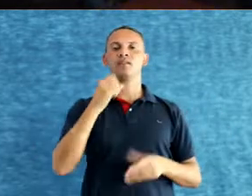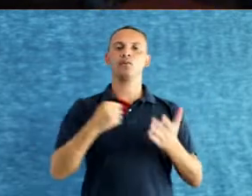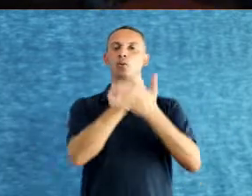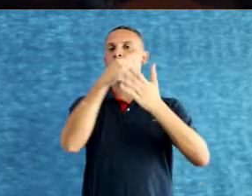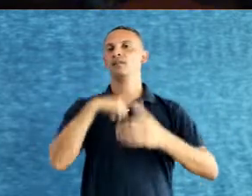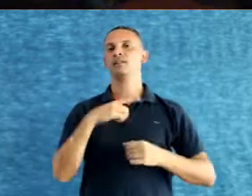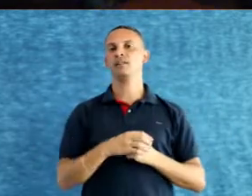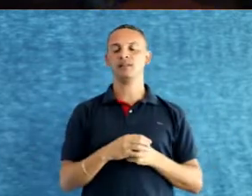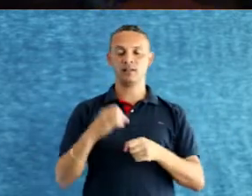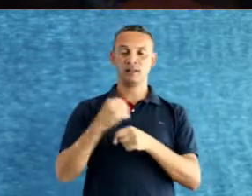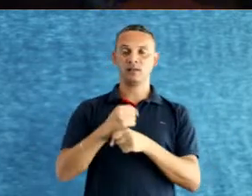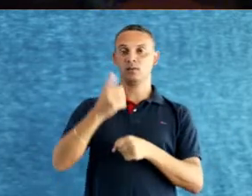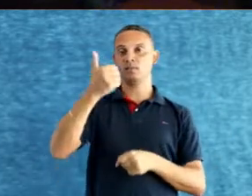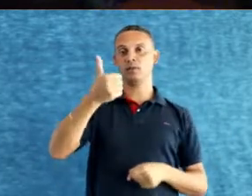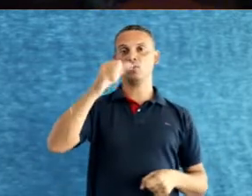Precisa para a gente gravar.